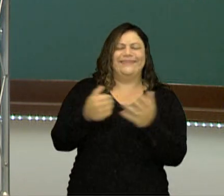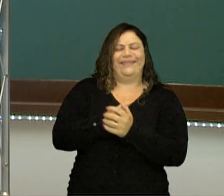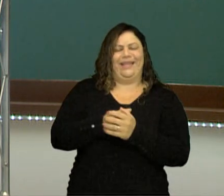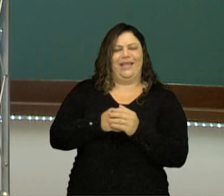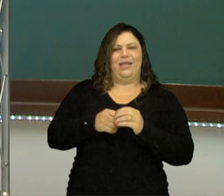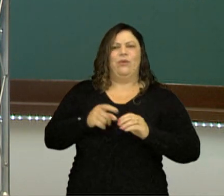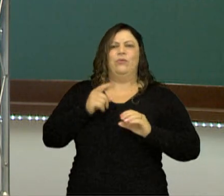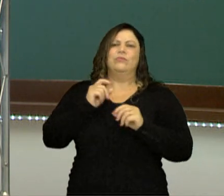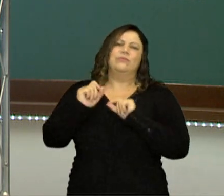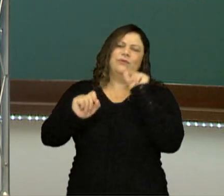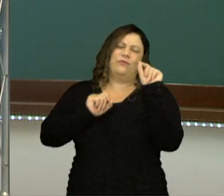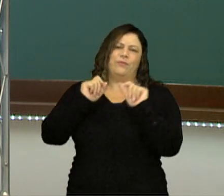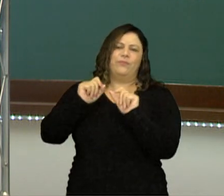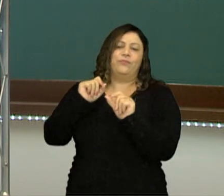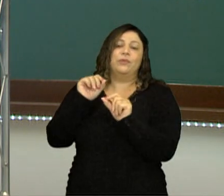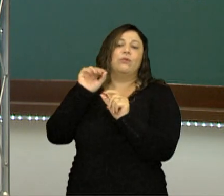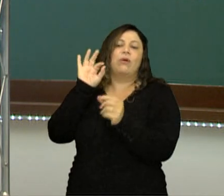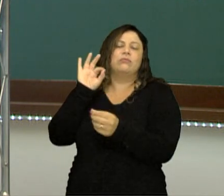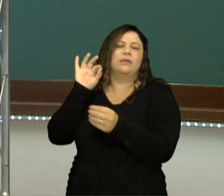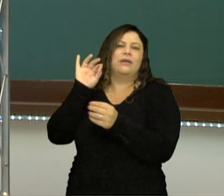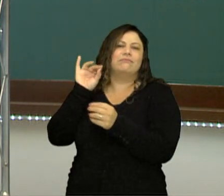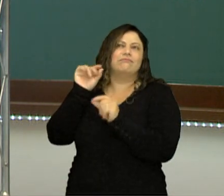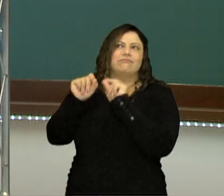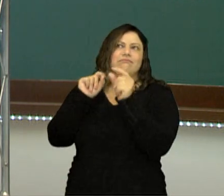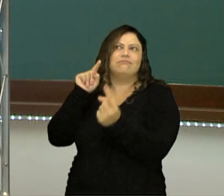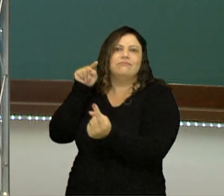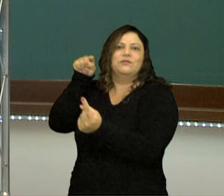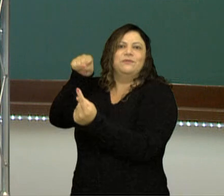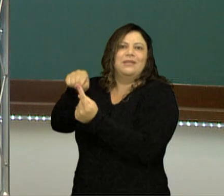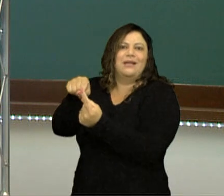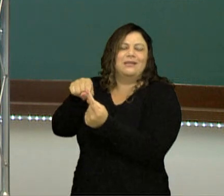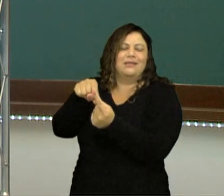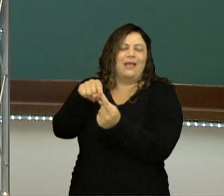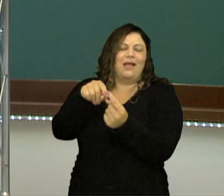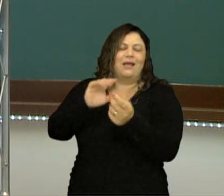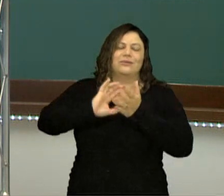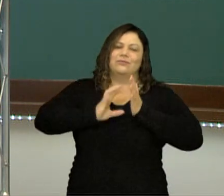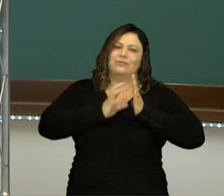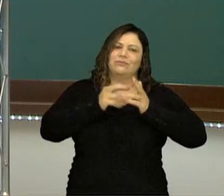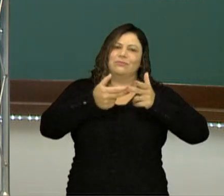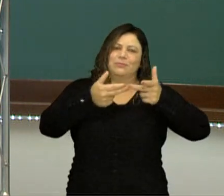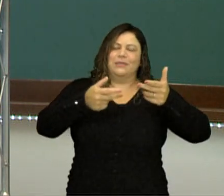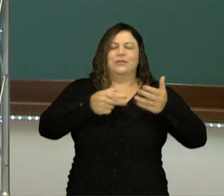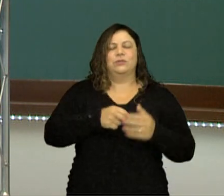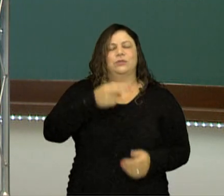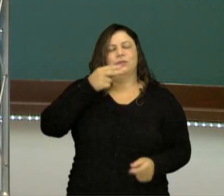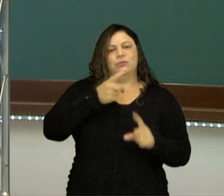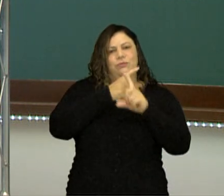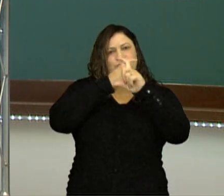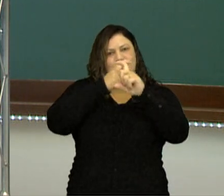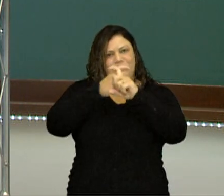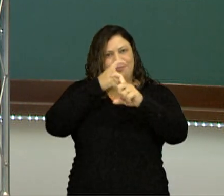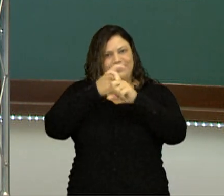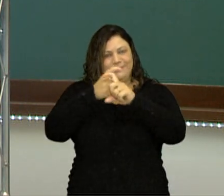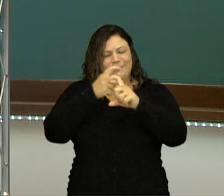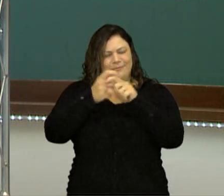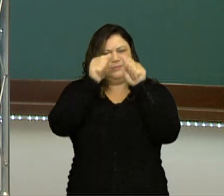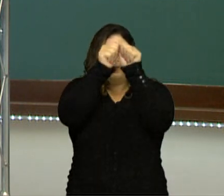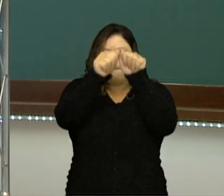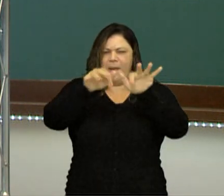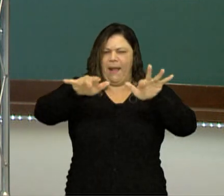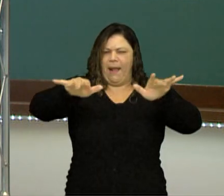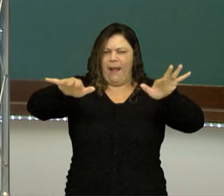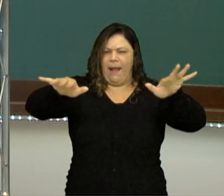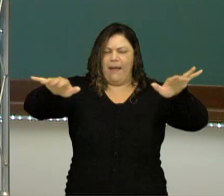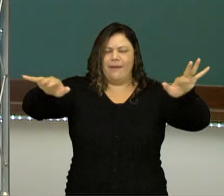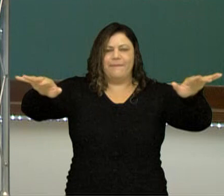partido nazista. E vai ser bastante divulgado esse livro dele. Tá? A popularidade dos nazistas aumentou entre os